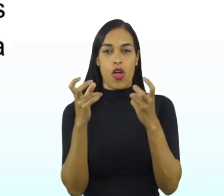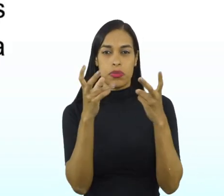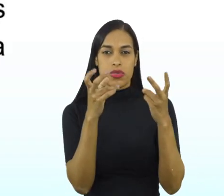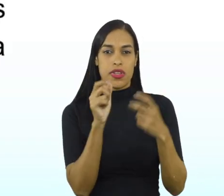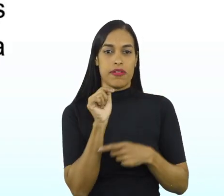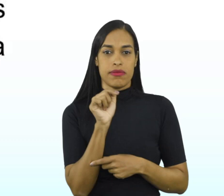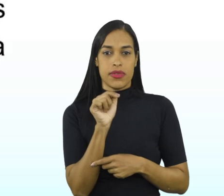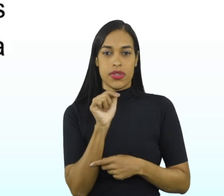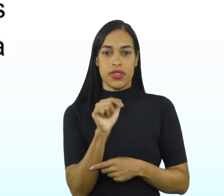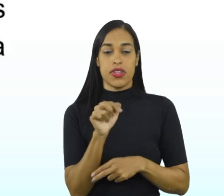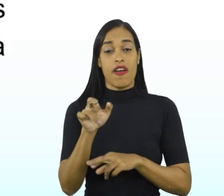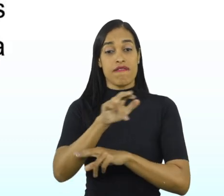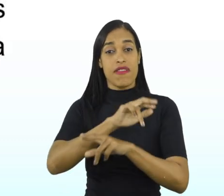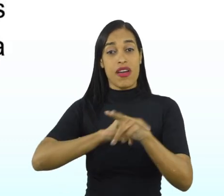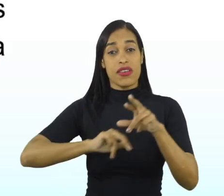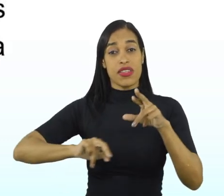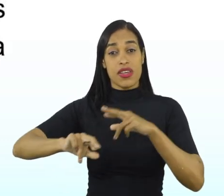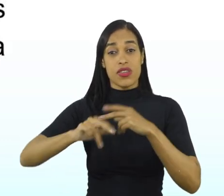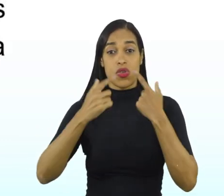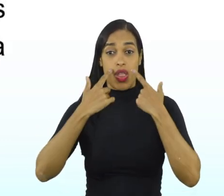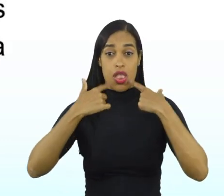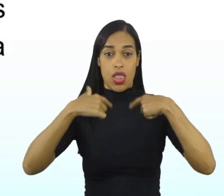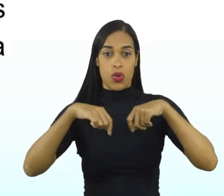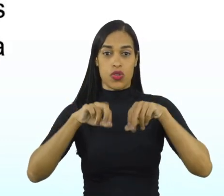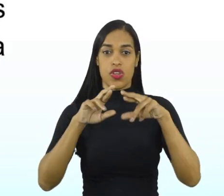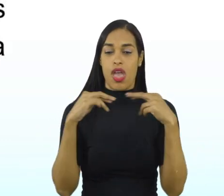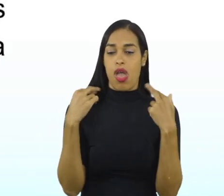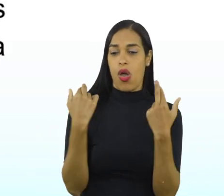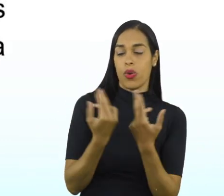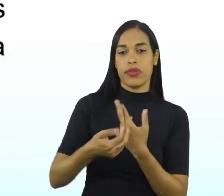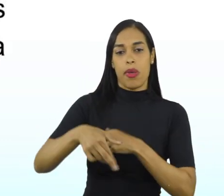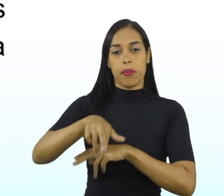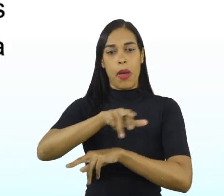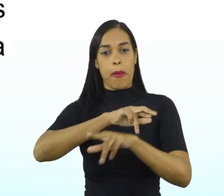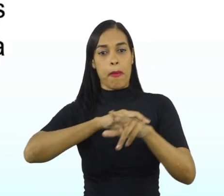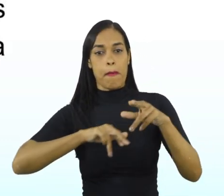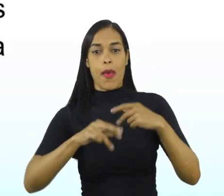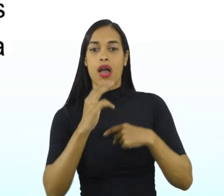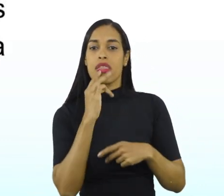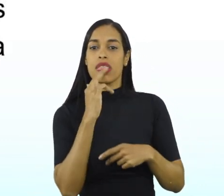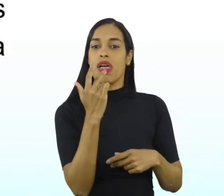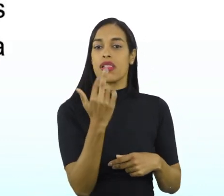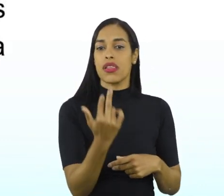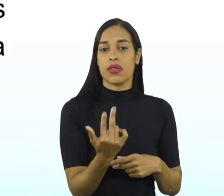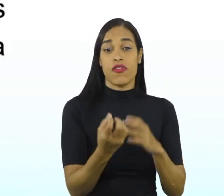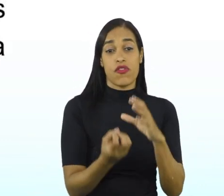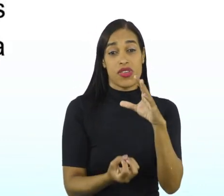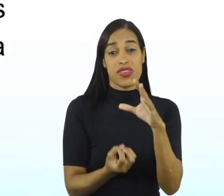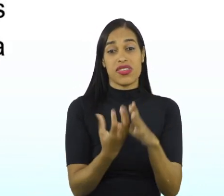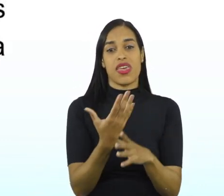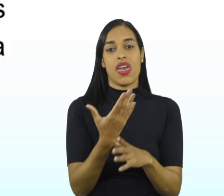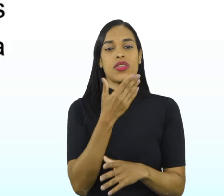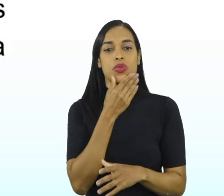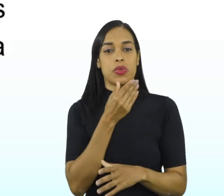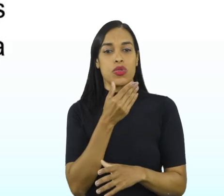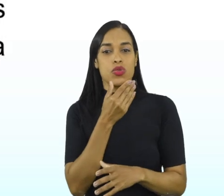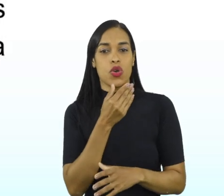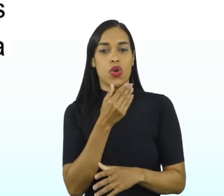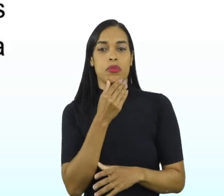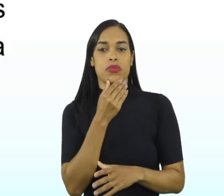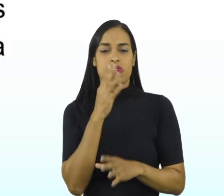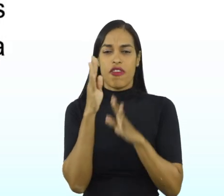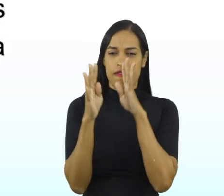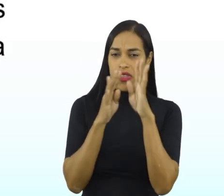aí. As variações linguísticas eu coloquei, reúne as variantes da língua que foram criadas pelos homens e